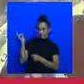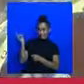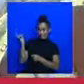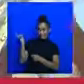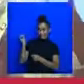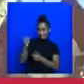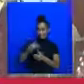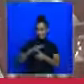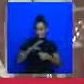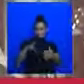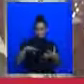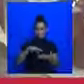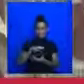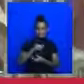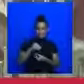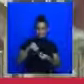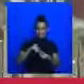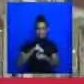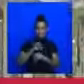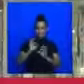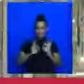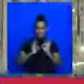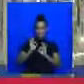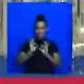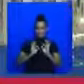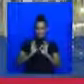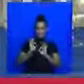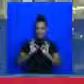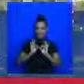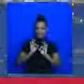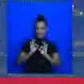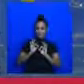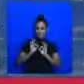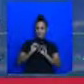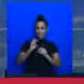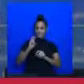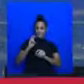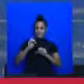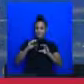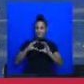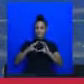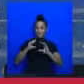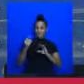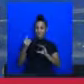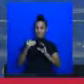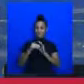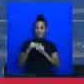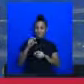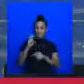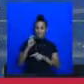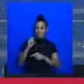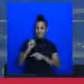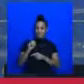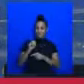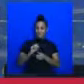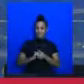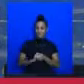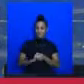Valendo. Globo recarregado, embaralhando. 50 bolas numeradas de 01 a